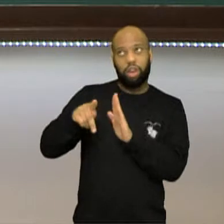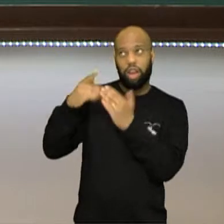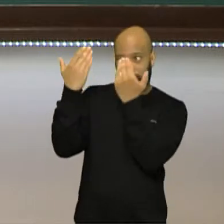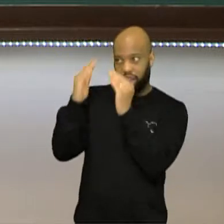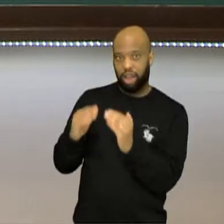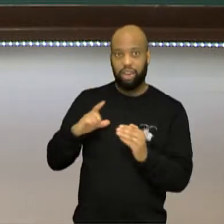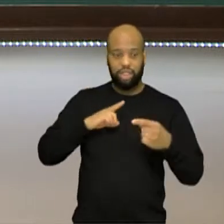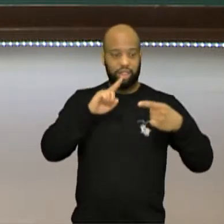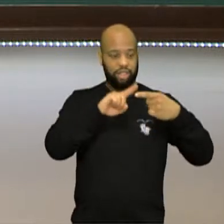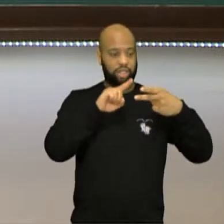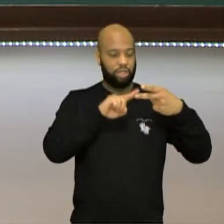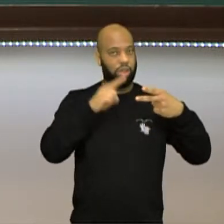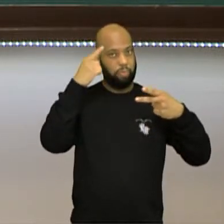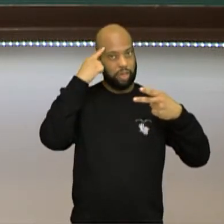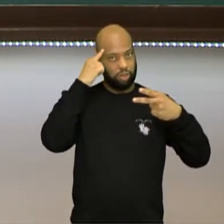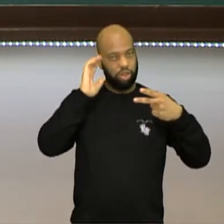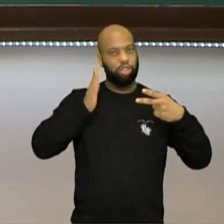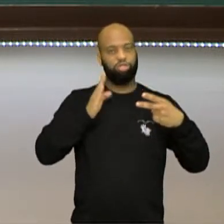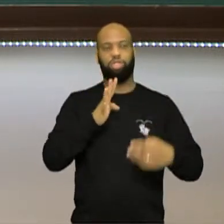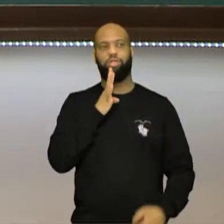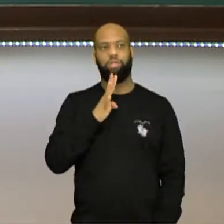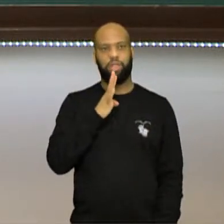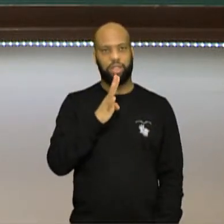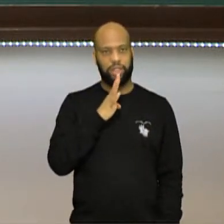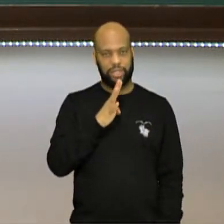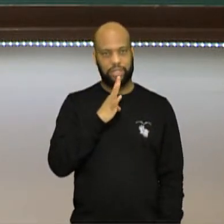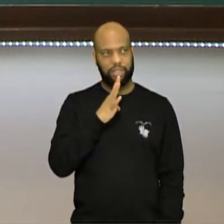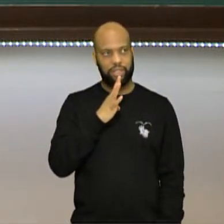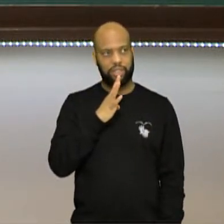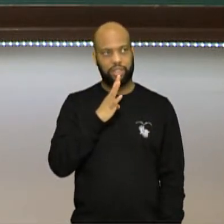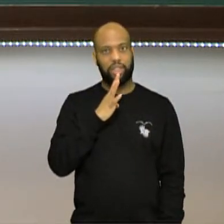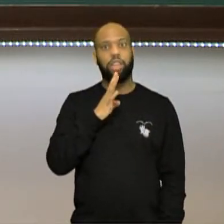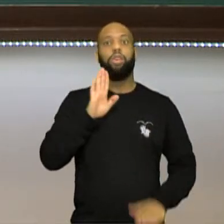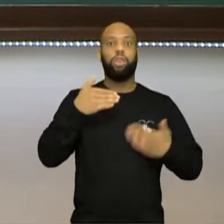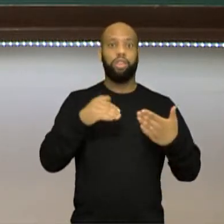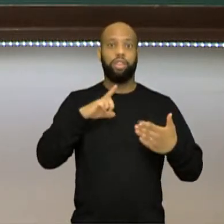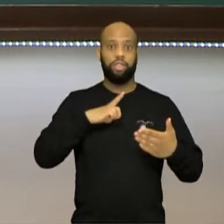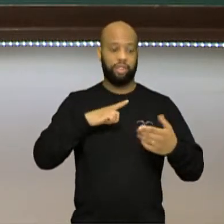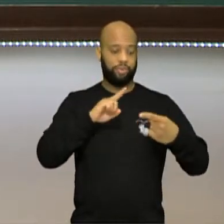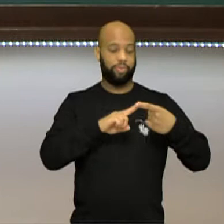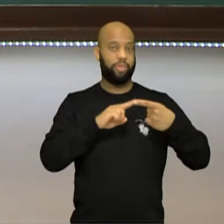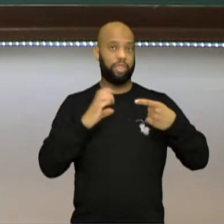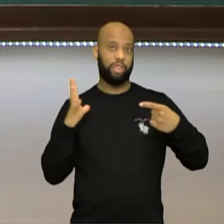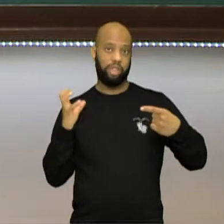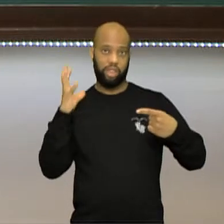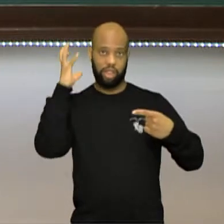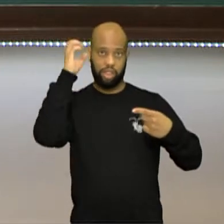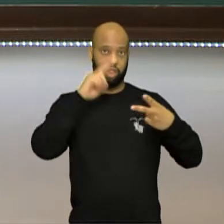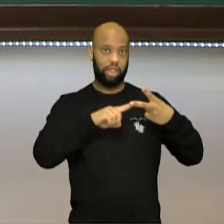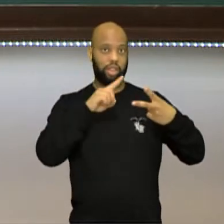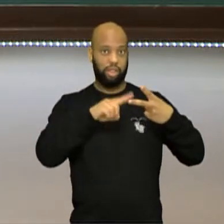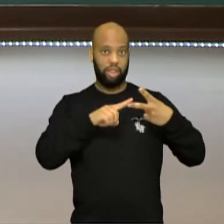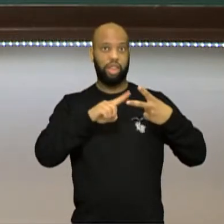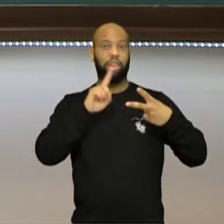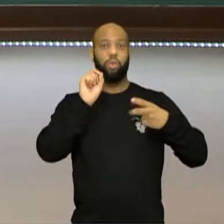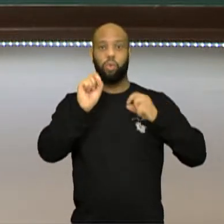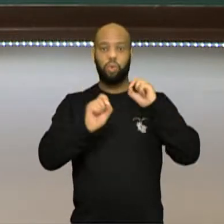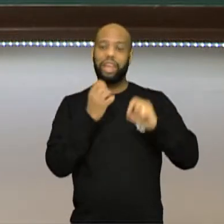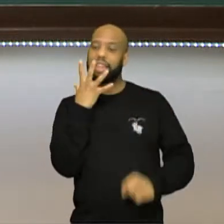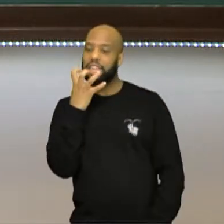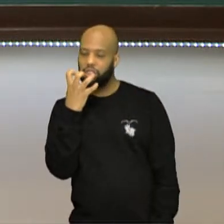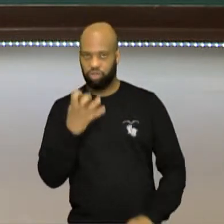dois pensadores que nós já conhecemos muito bem, Spinoza e Friedrich Nietzsche. Vamos